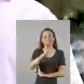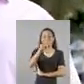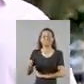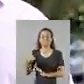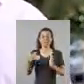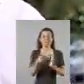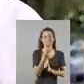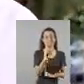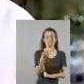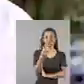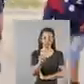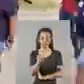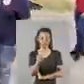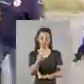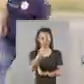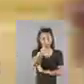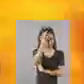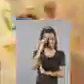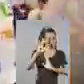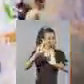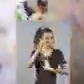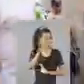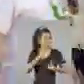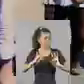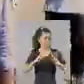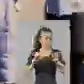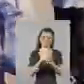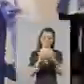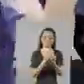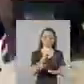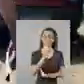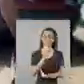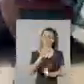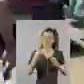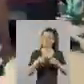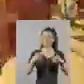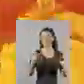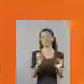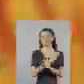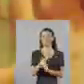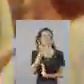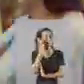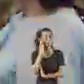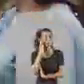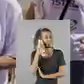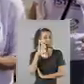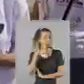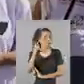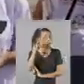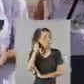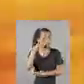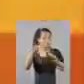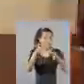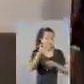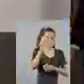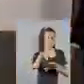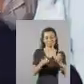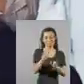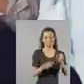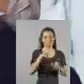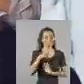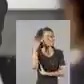ano de 2025. Um prefeito de todos os bairros conhece a cidade inteira, sabe ouvir as pessoas,